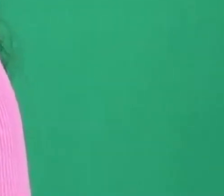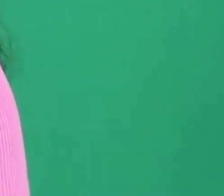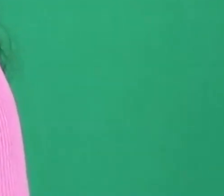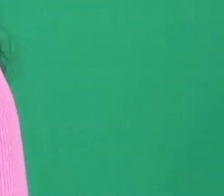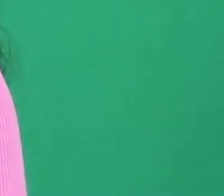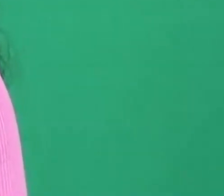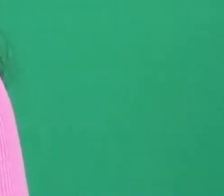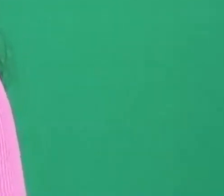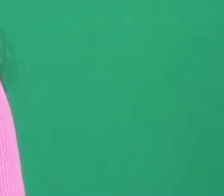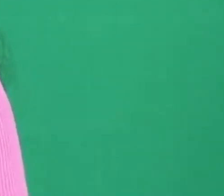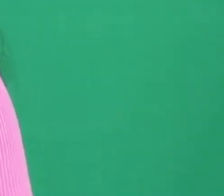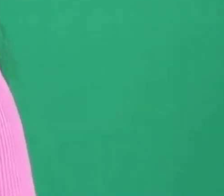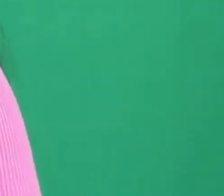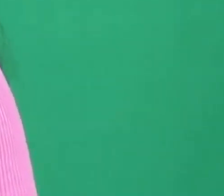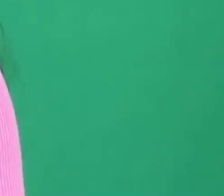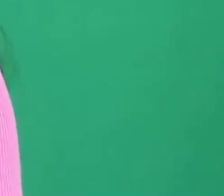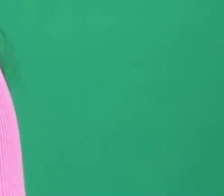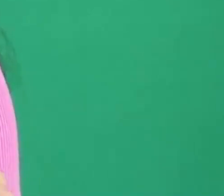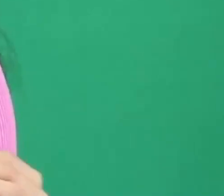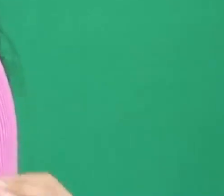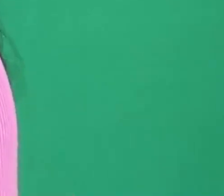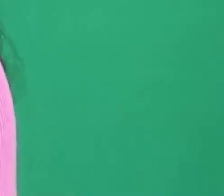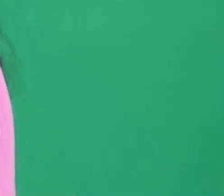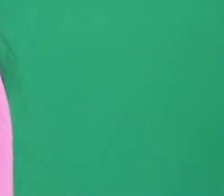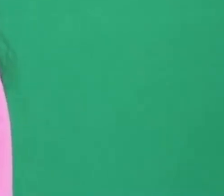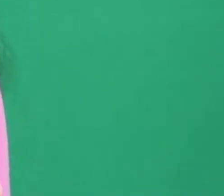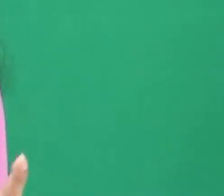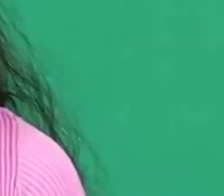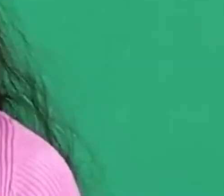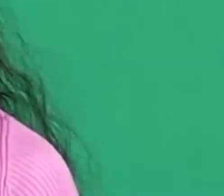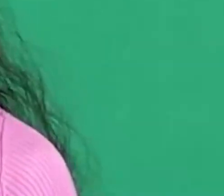a nossa rede social e fique por dentro dos temas que...